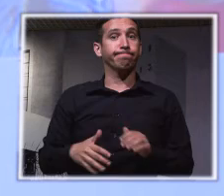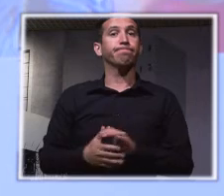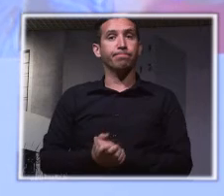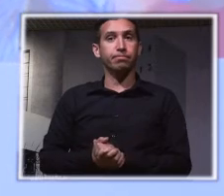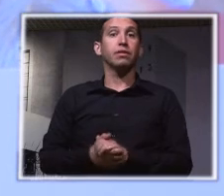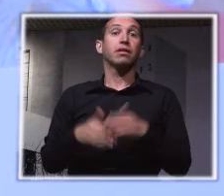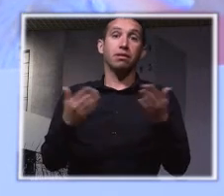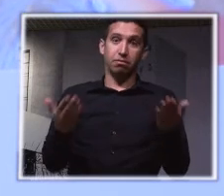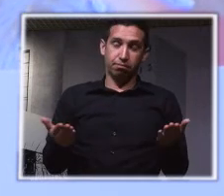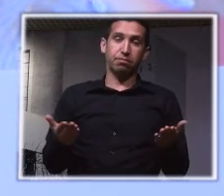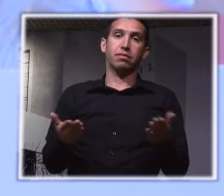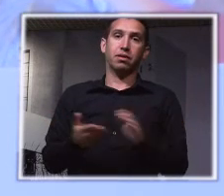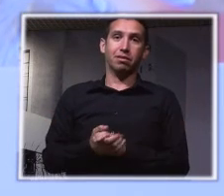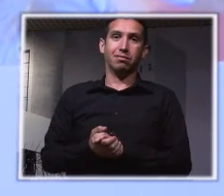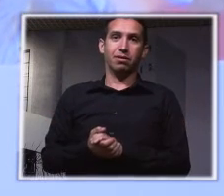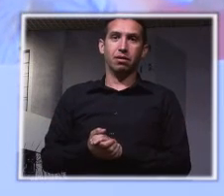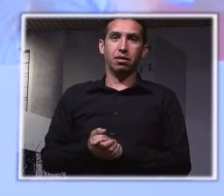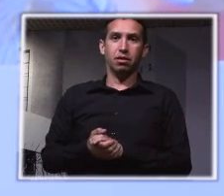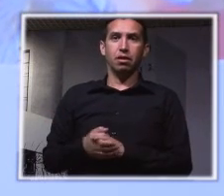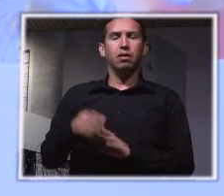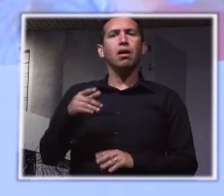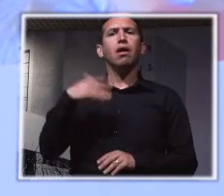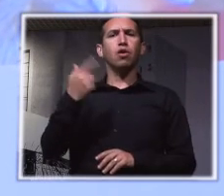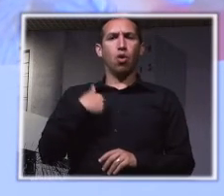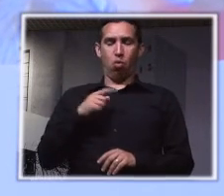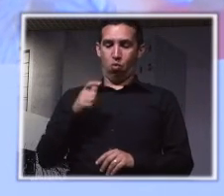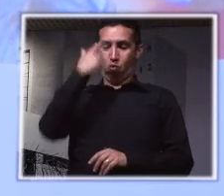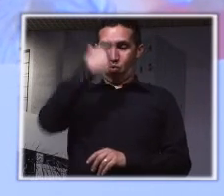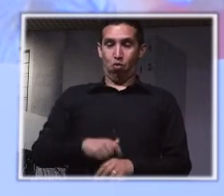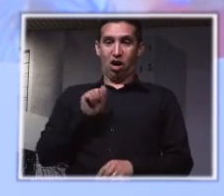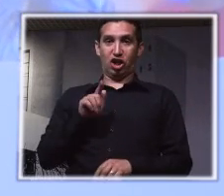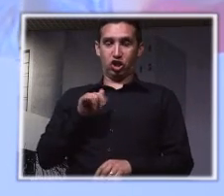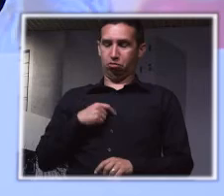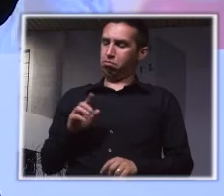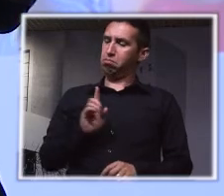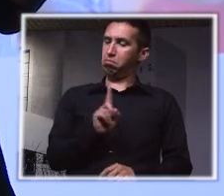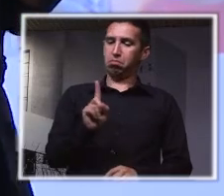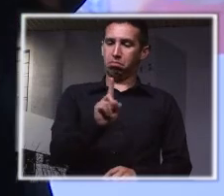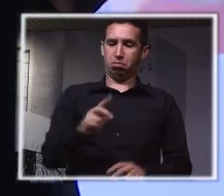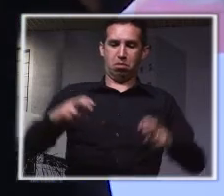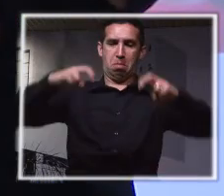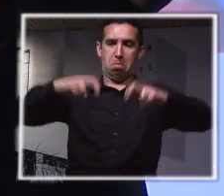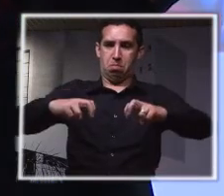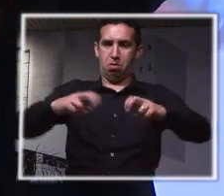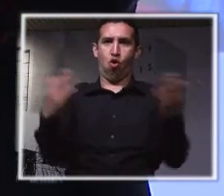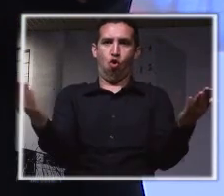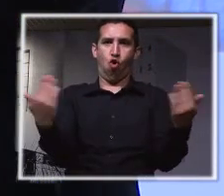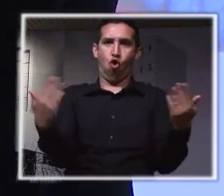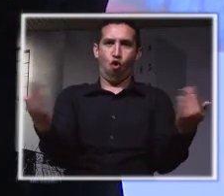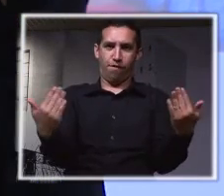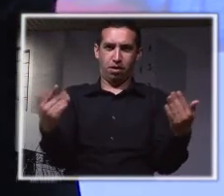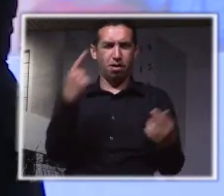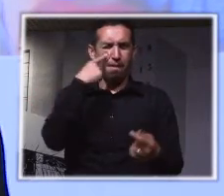Ao invés da gente convidar esses 2 vizinhos para uma mediação de mesa, que nós chamamos interpessoal, nós